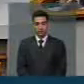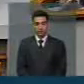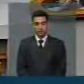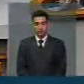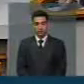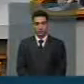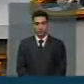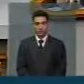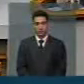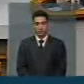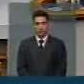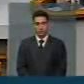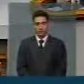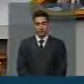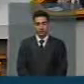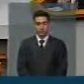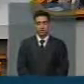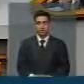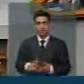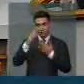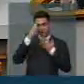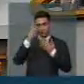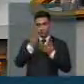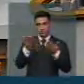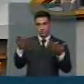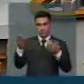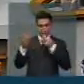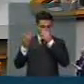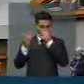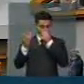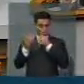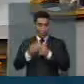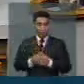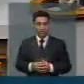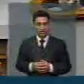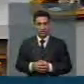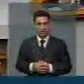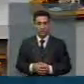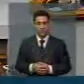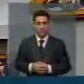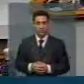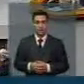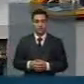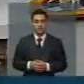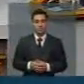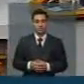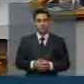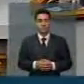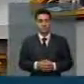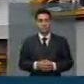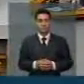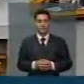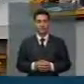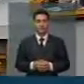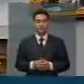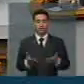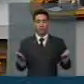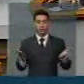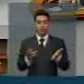Parlamentares, agradeço a Vossa Excelência e falo nessa manhã